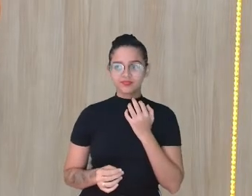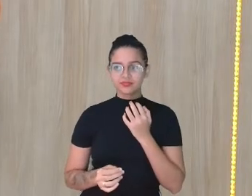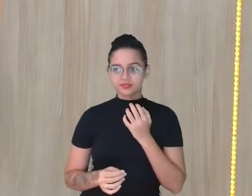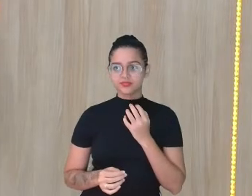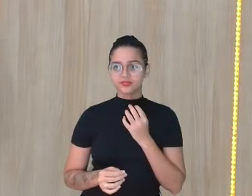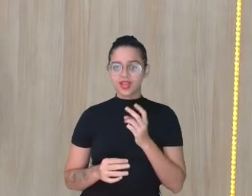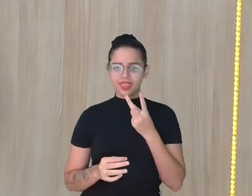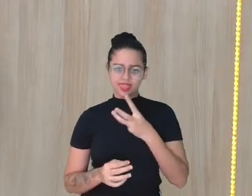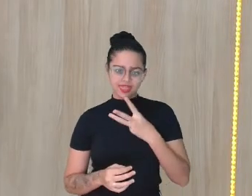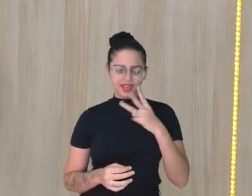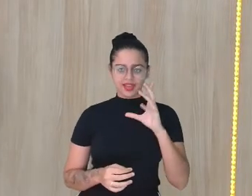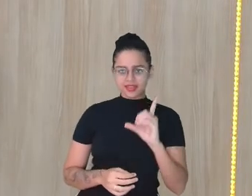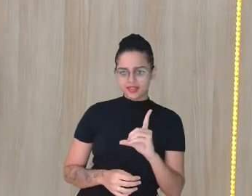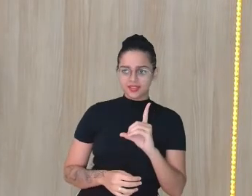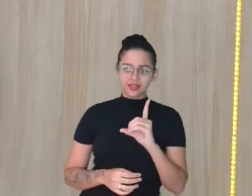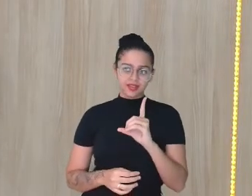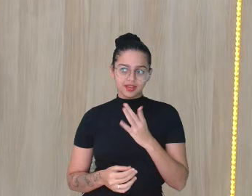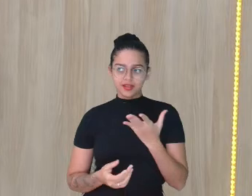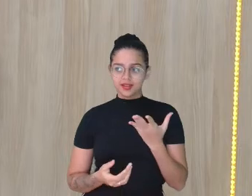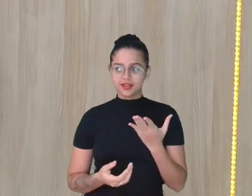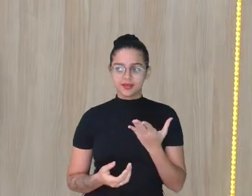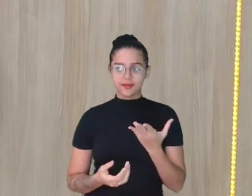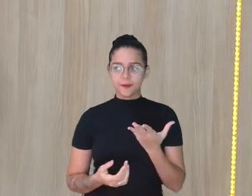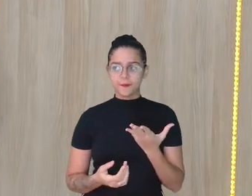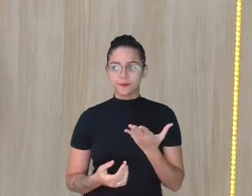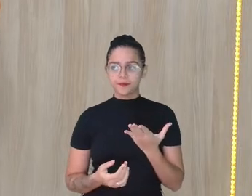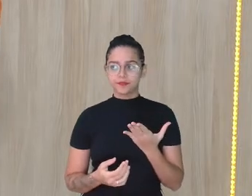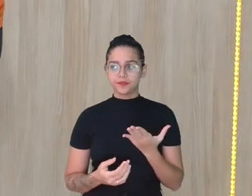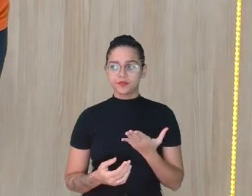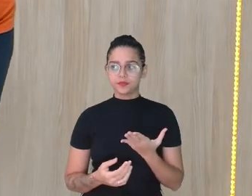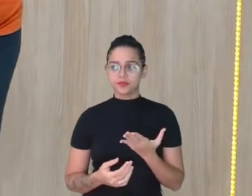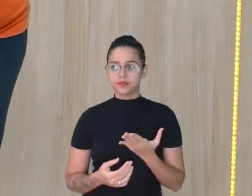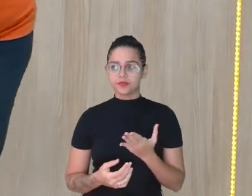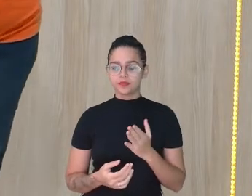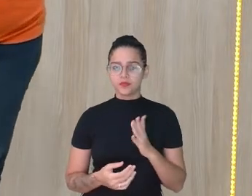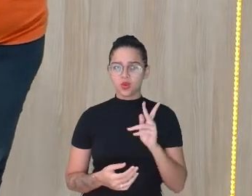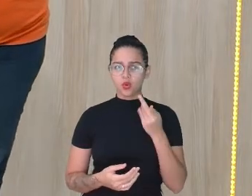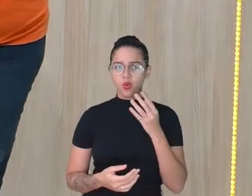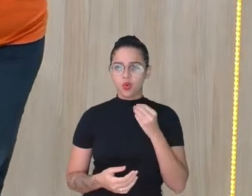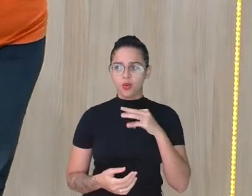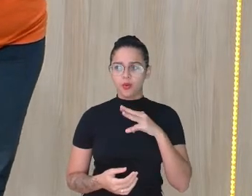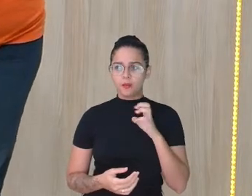Planner 3D, o Home